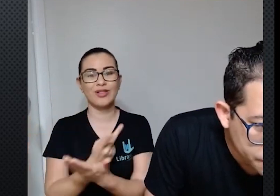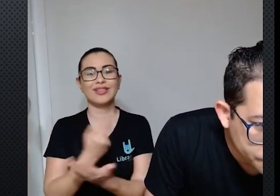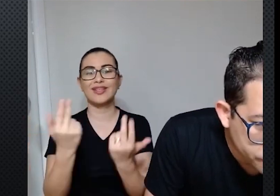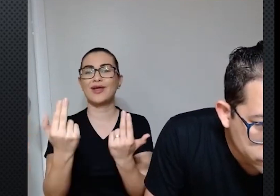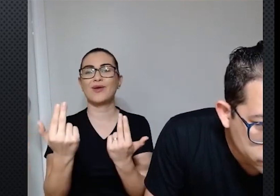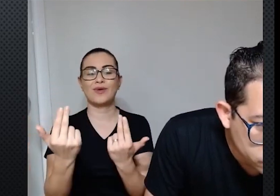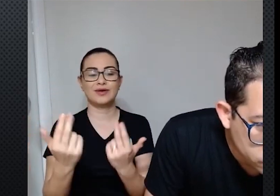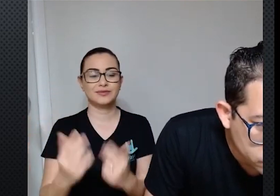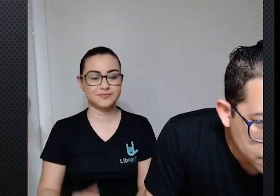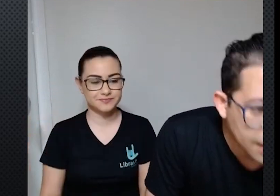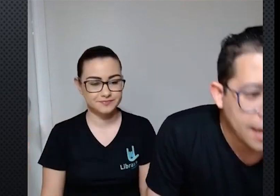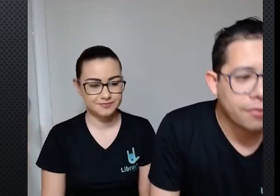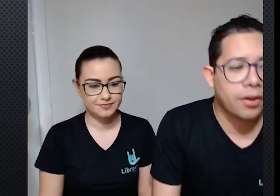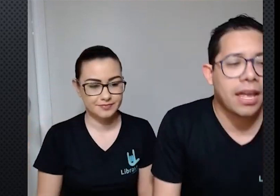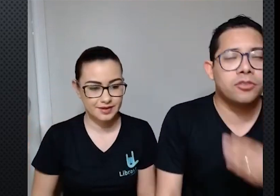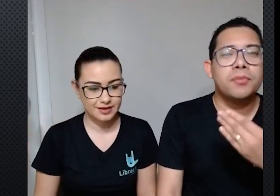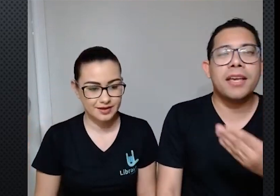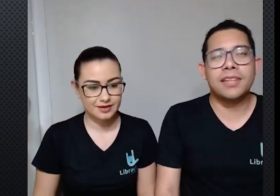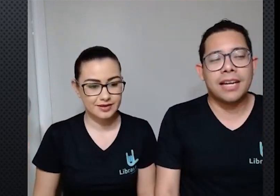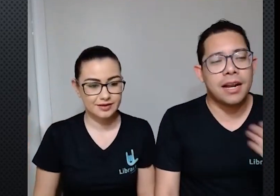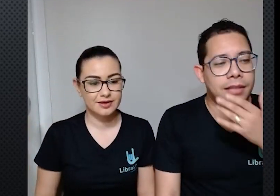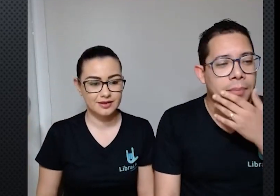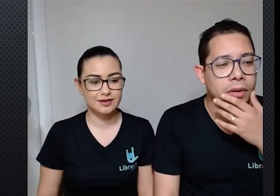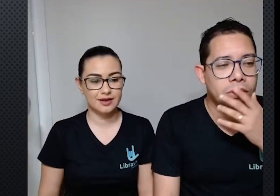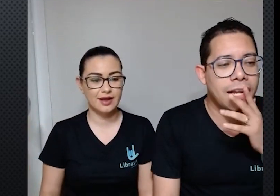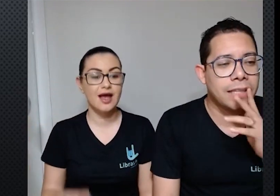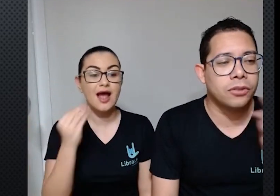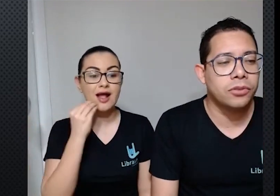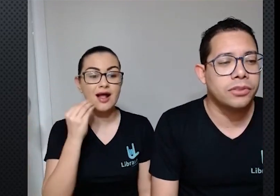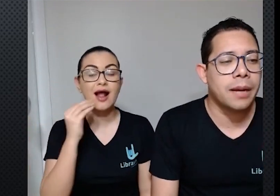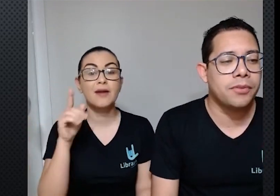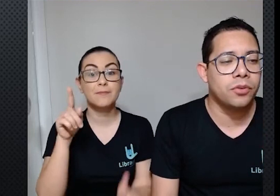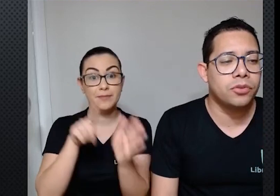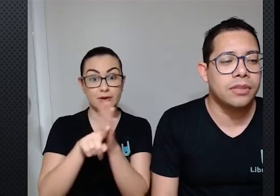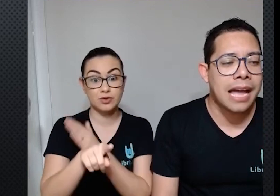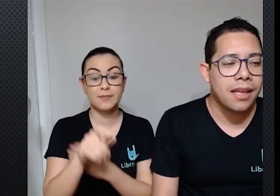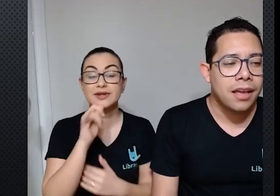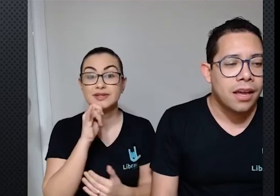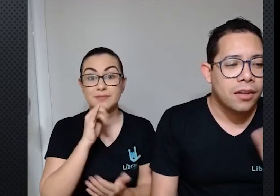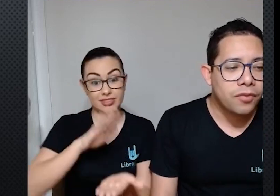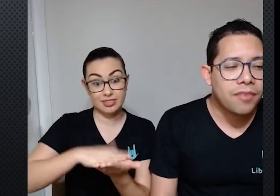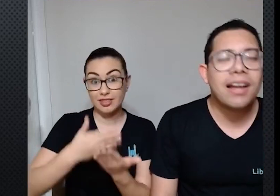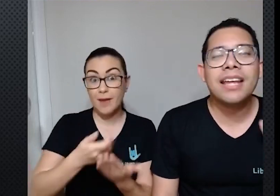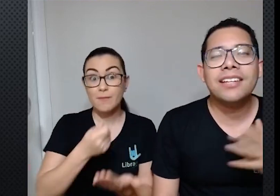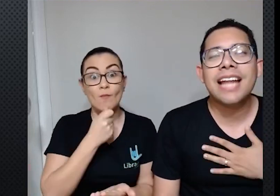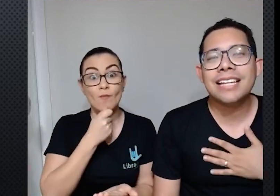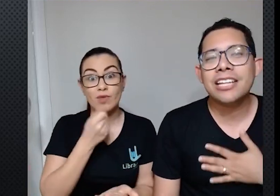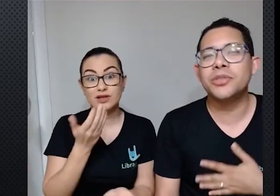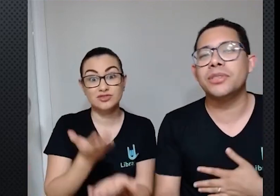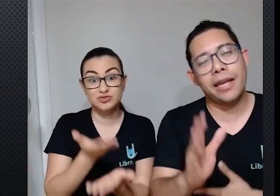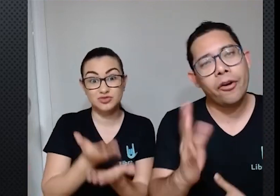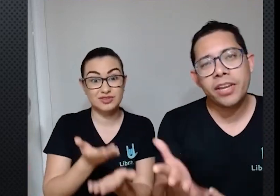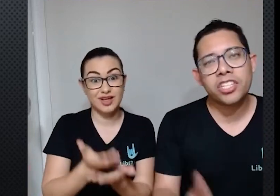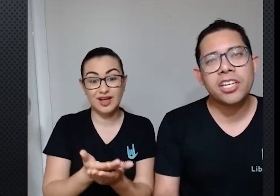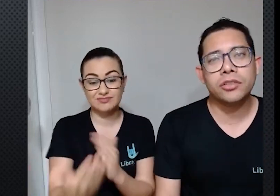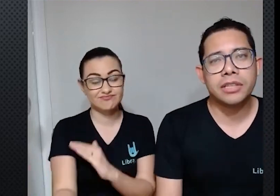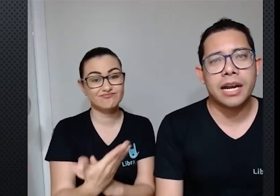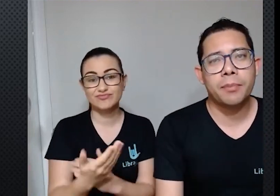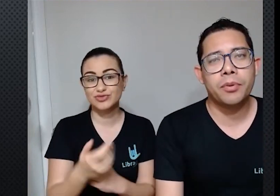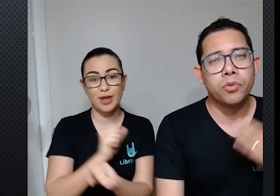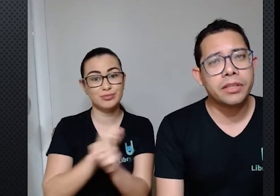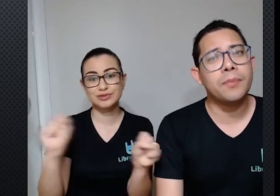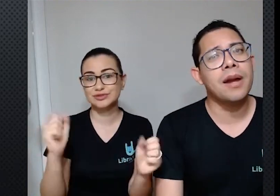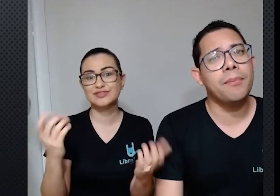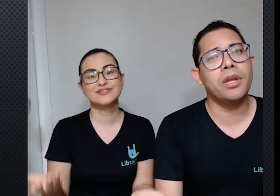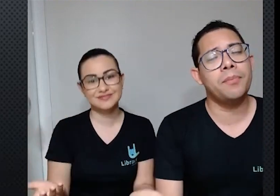perguntou... é isso mesmo. A Carla até perguntou, né? Então, se o intérprete não estudar, não vai valer de nada a ajuda. É realmente isso, Carla.